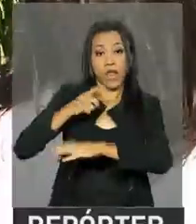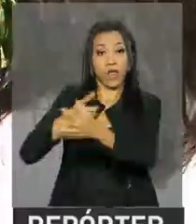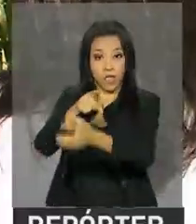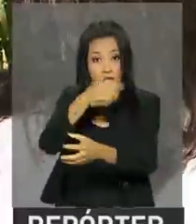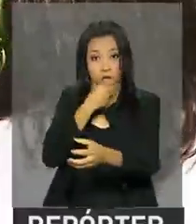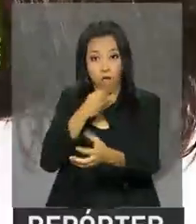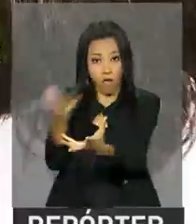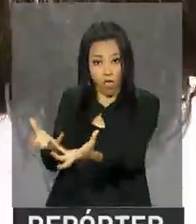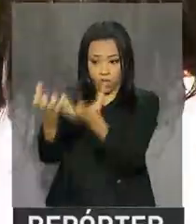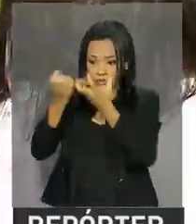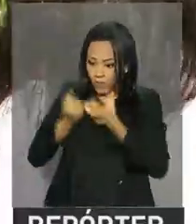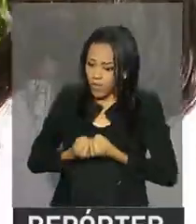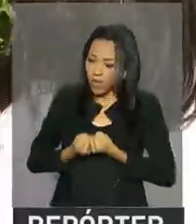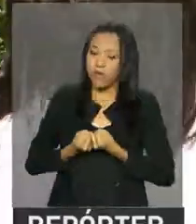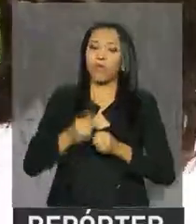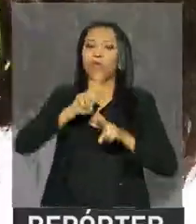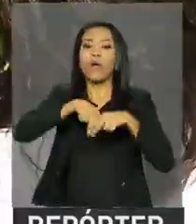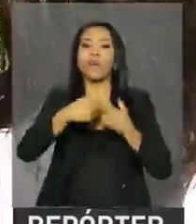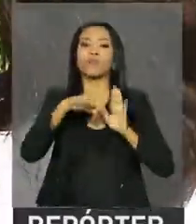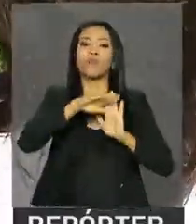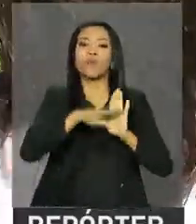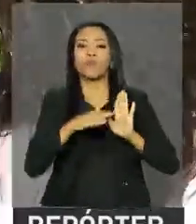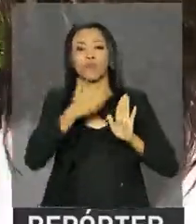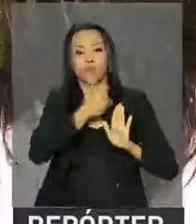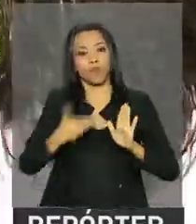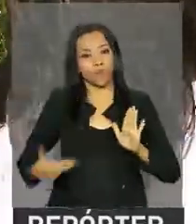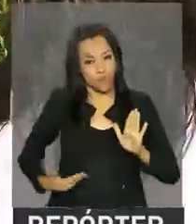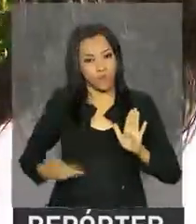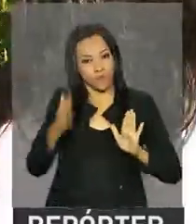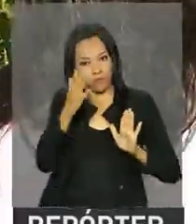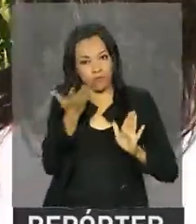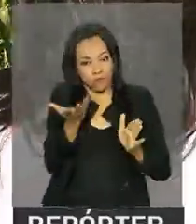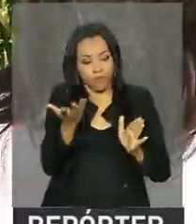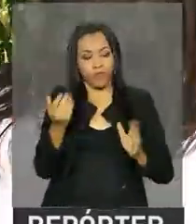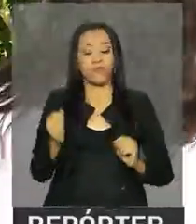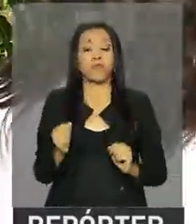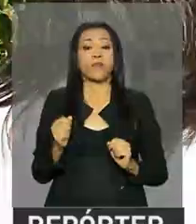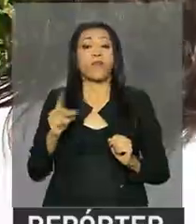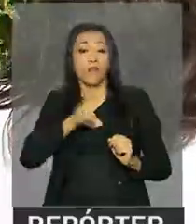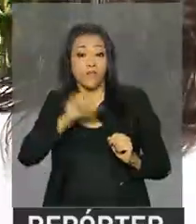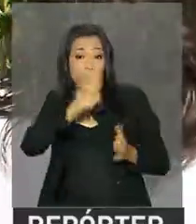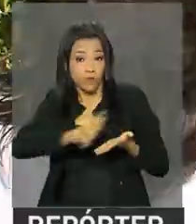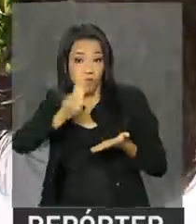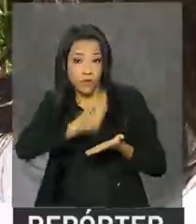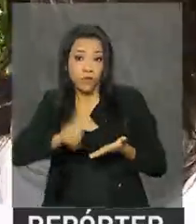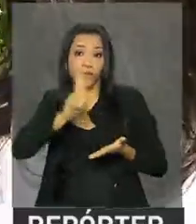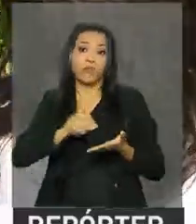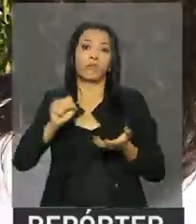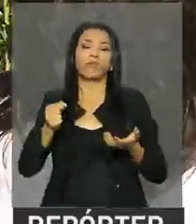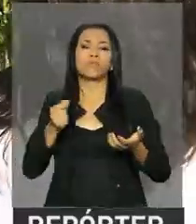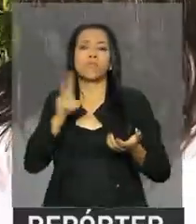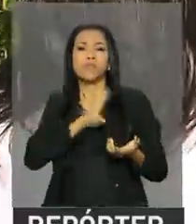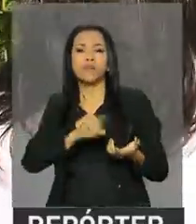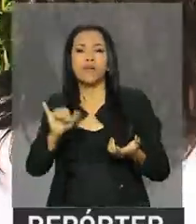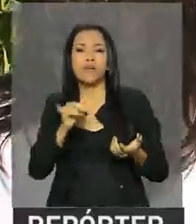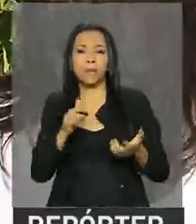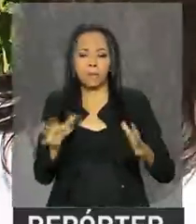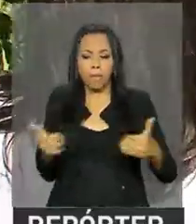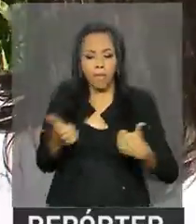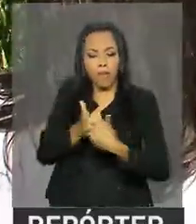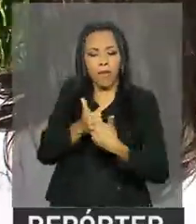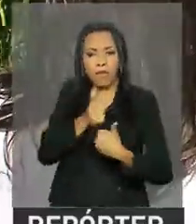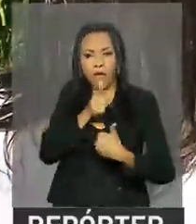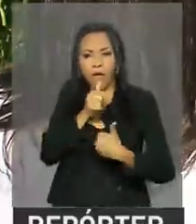doação pelo programa Plantando Rios serão utilizadas no plantil de agrofloresta, que vai colonizar a área da